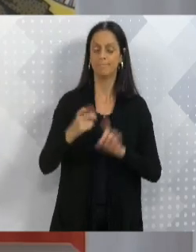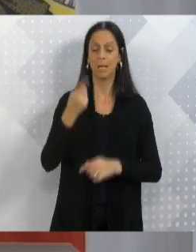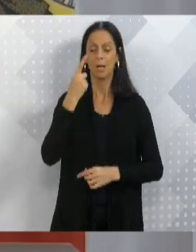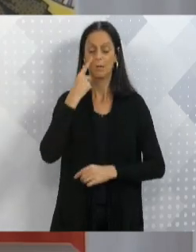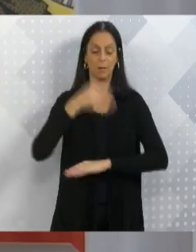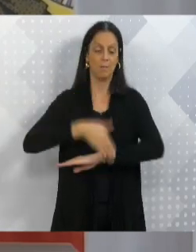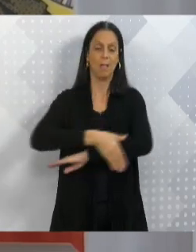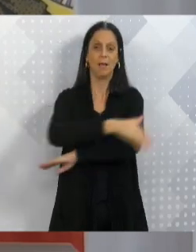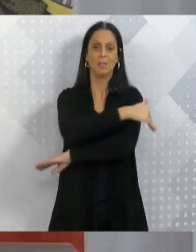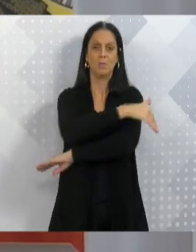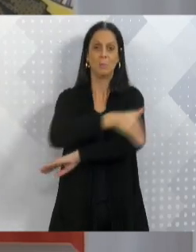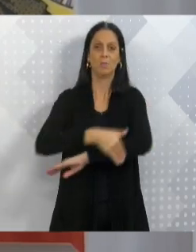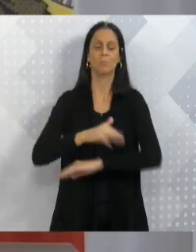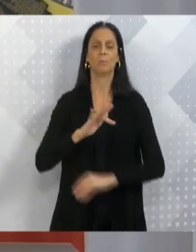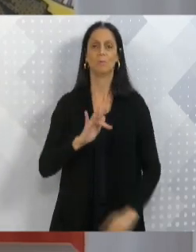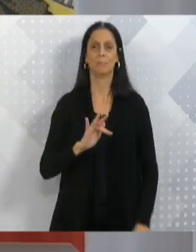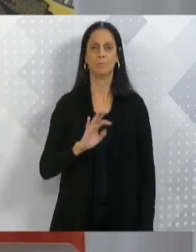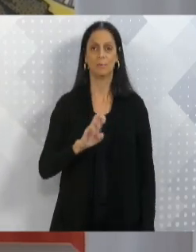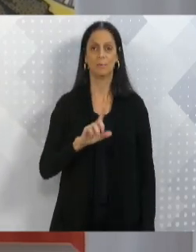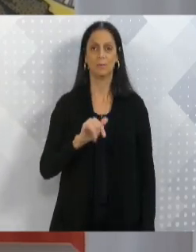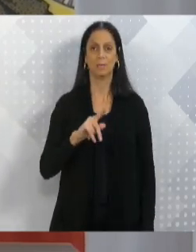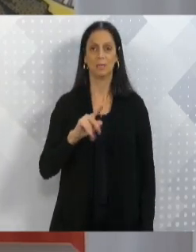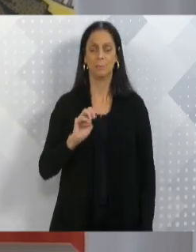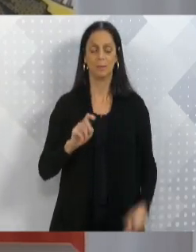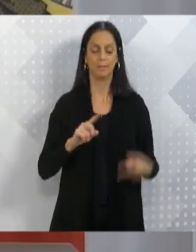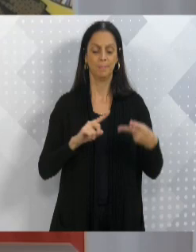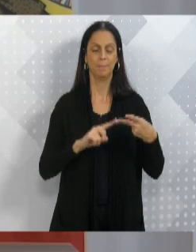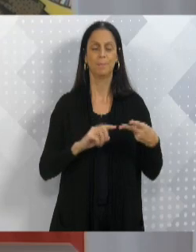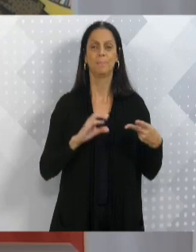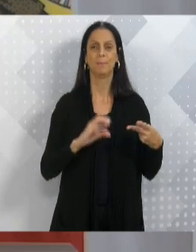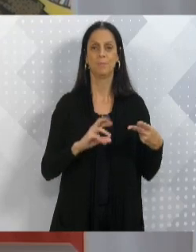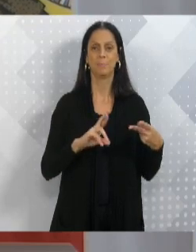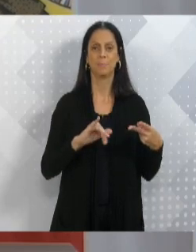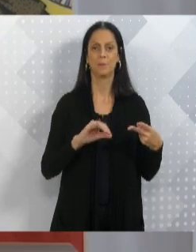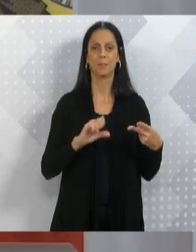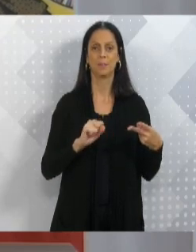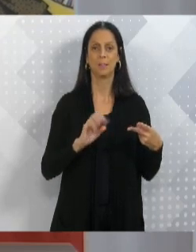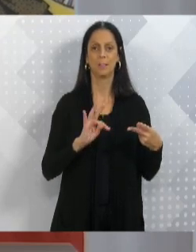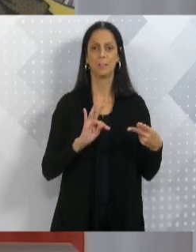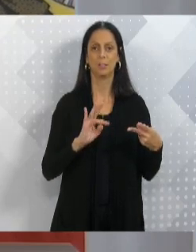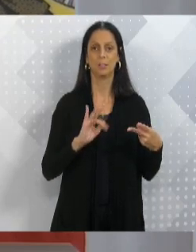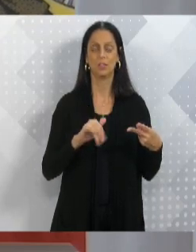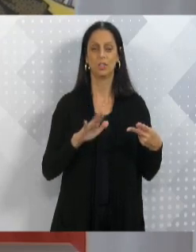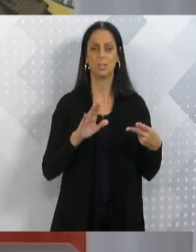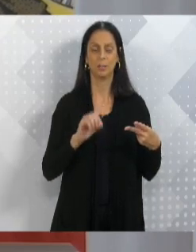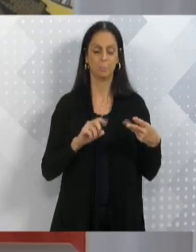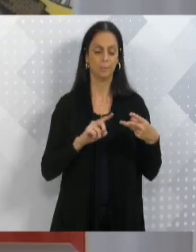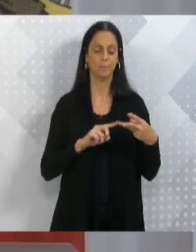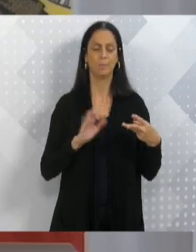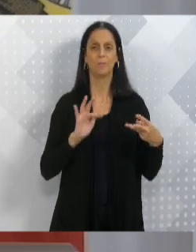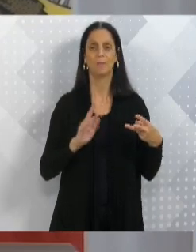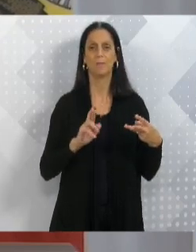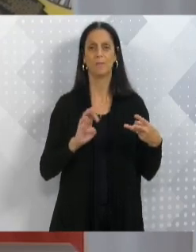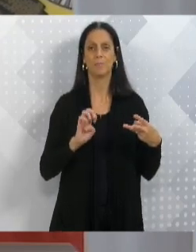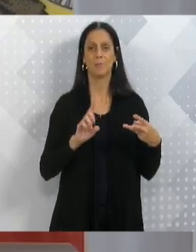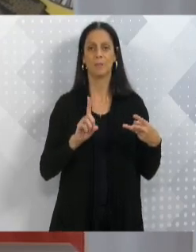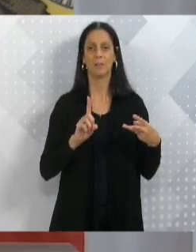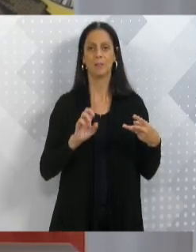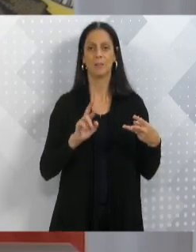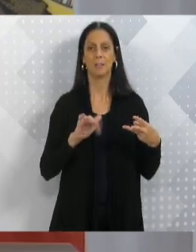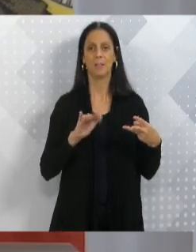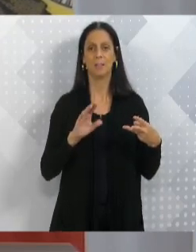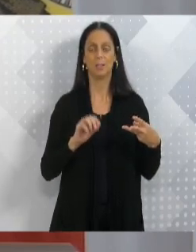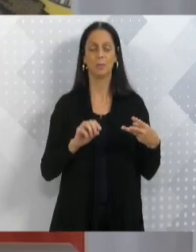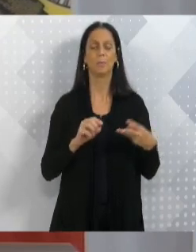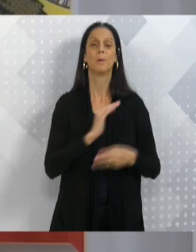esquina Felipe Bauer, Cristiano Carsten e Frederico Yentes, para que o governo